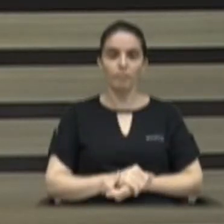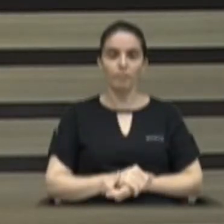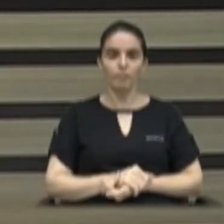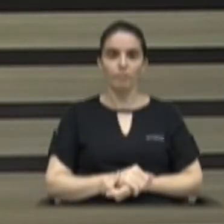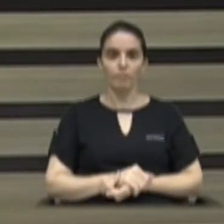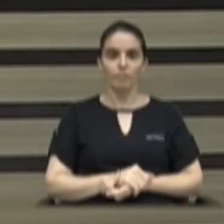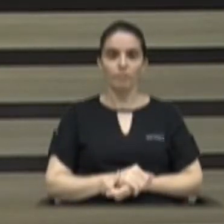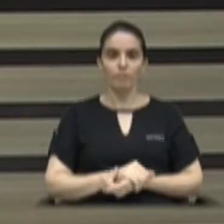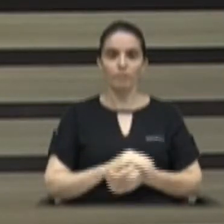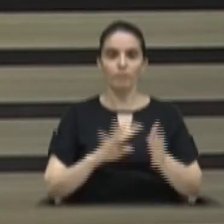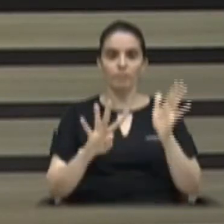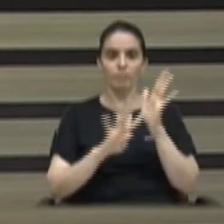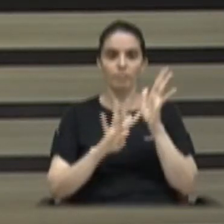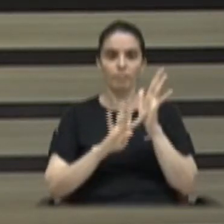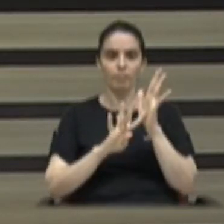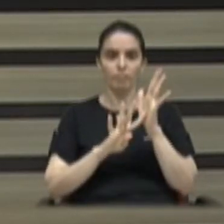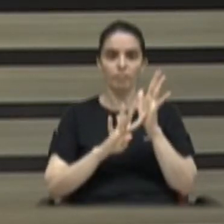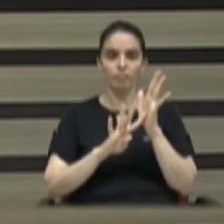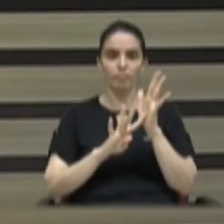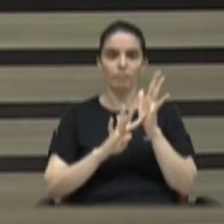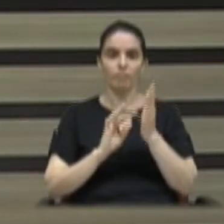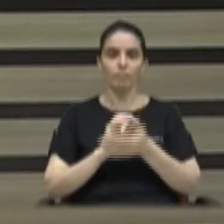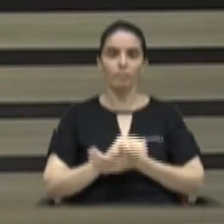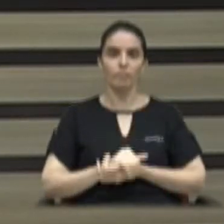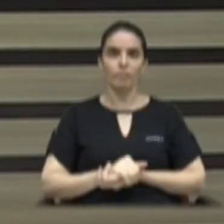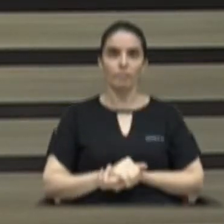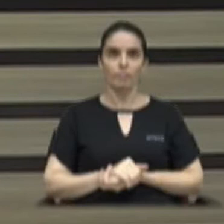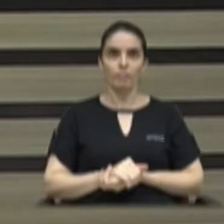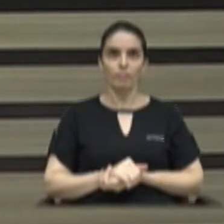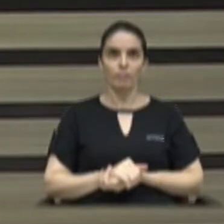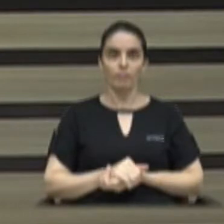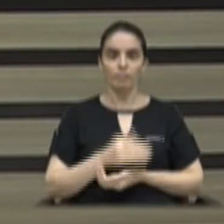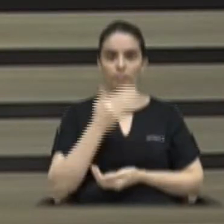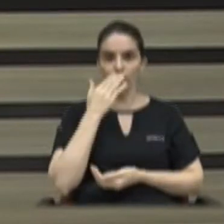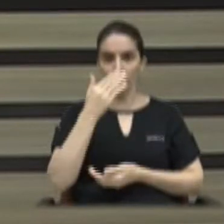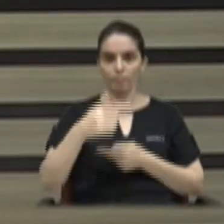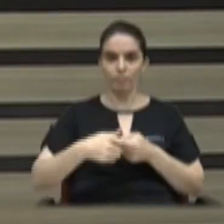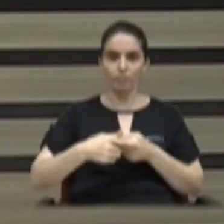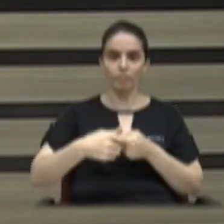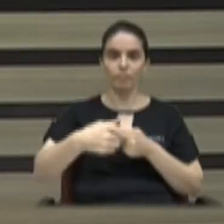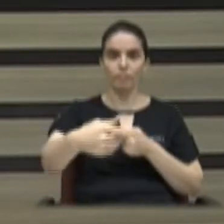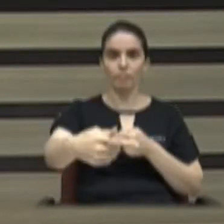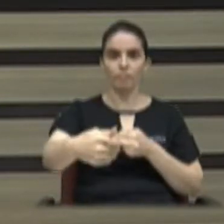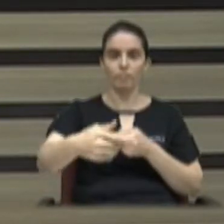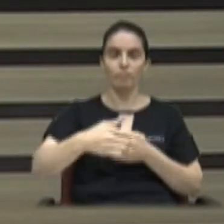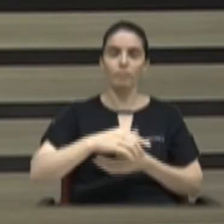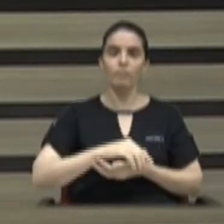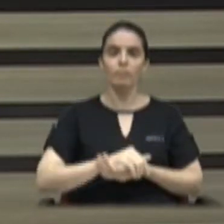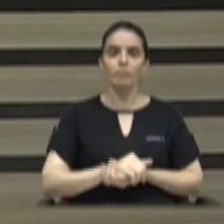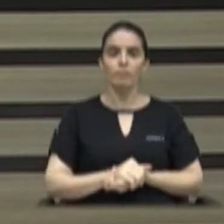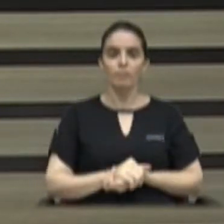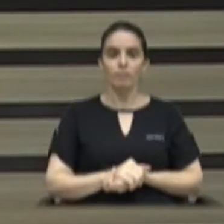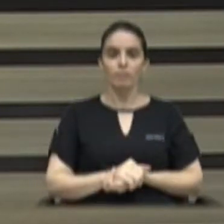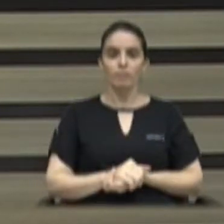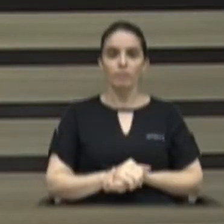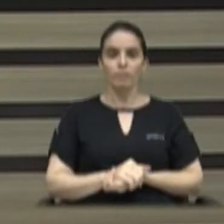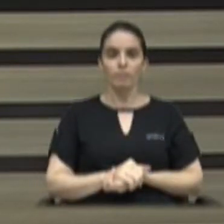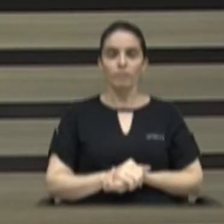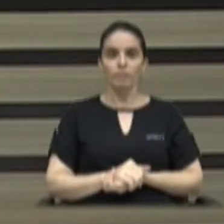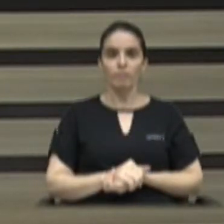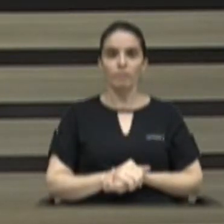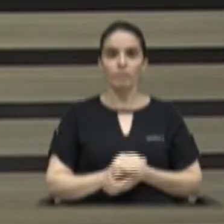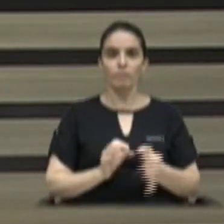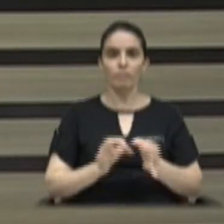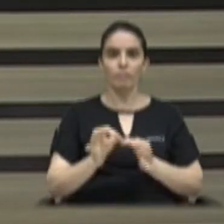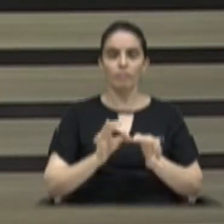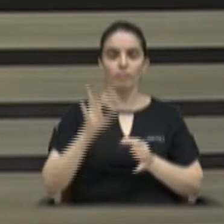O item 4 da pauta, eu peço adiamento por uma sessão do item 4 da pauta, o